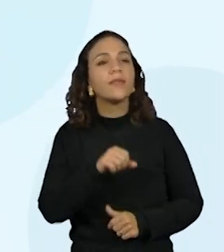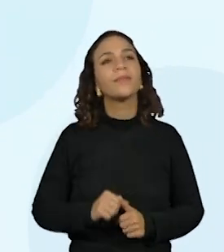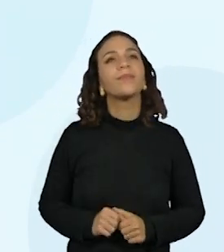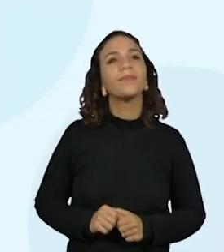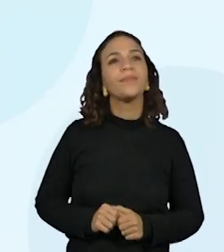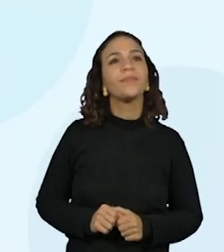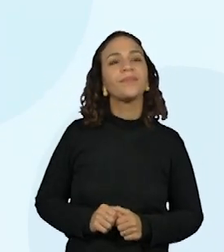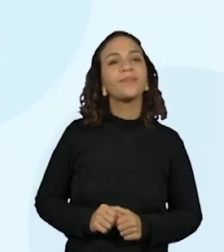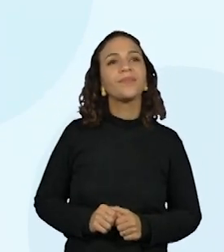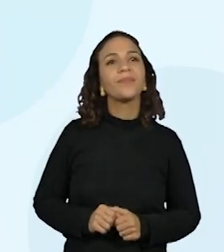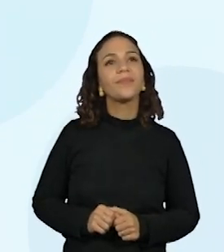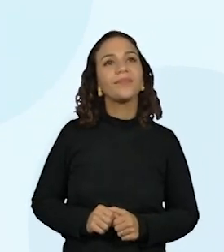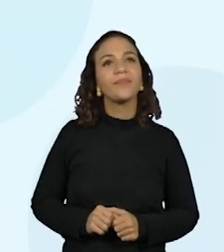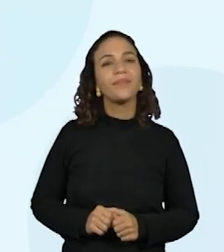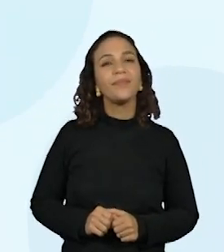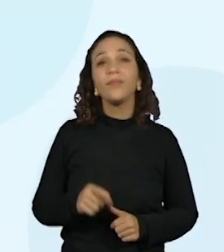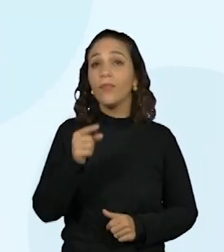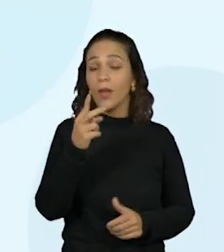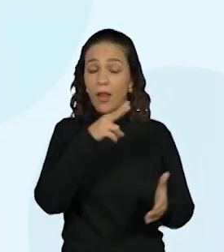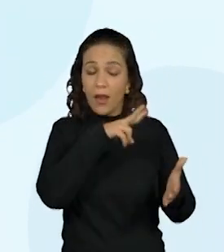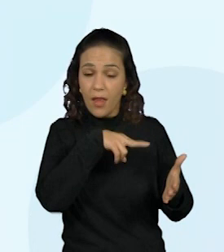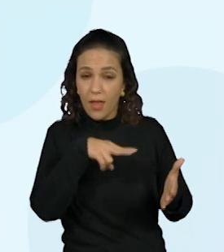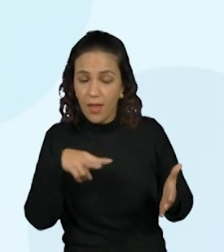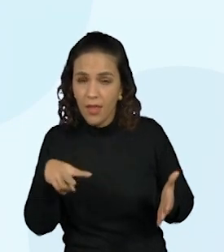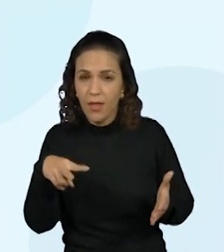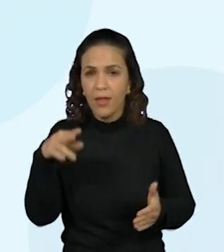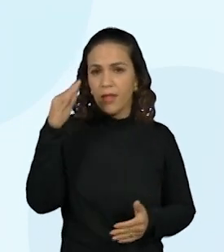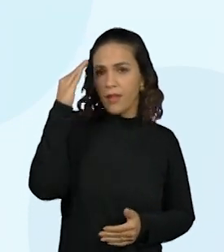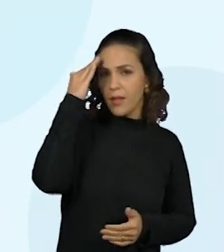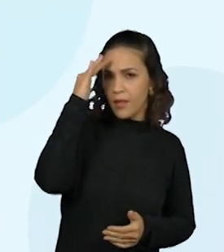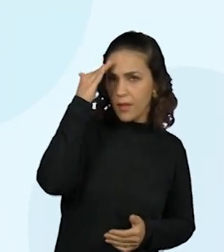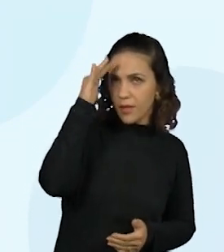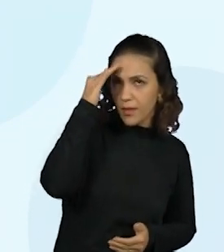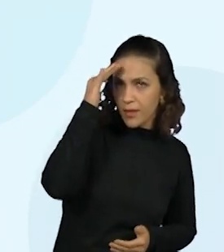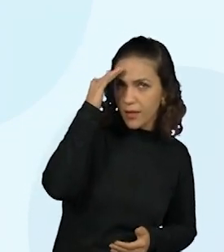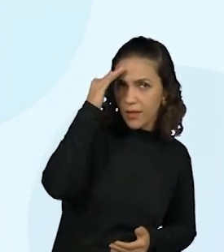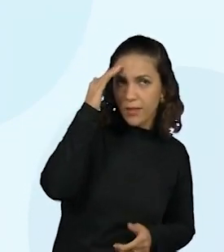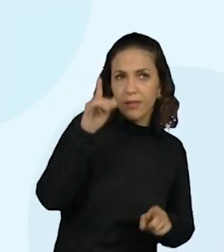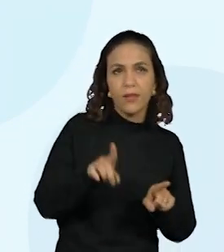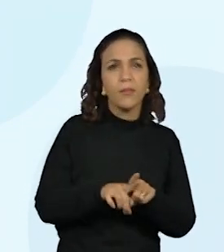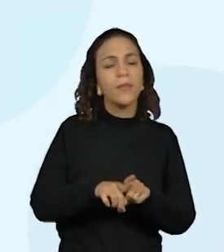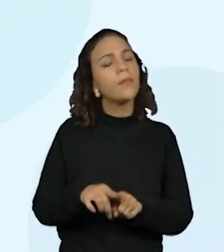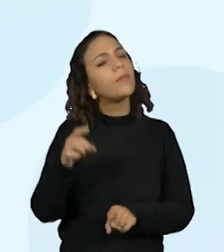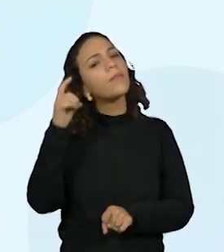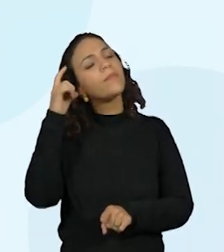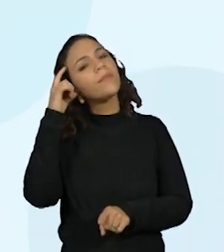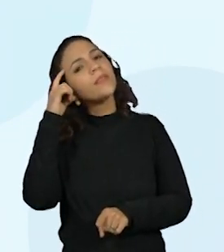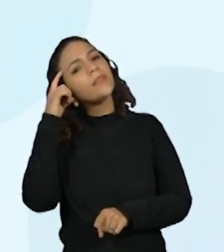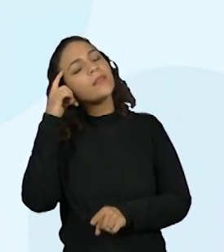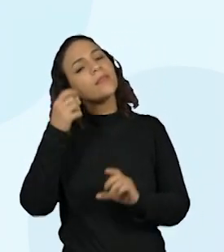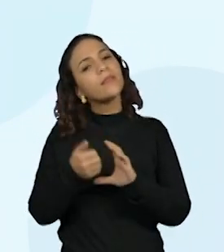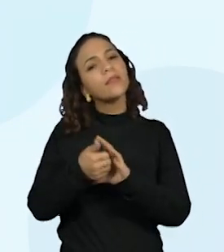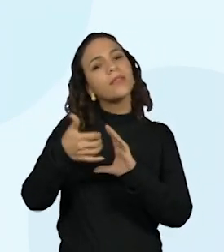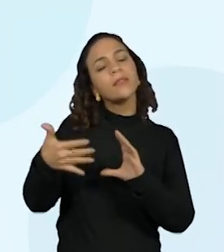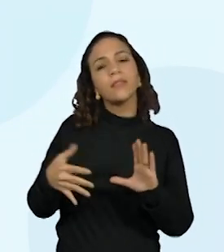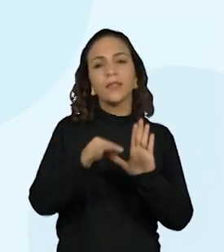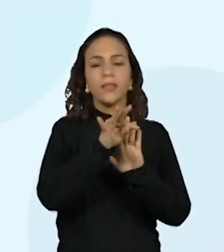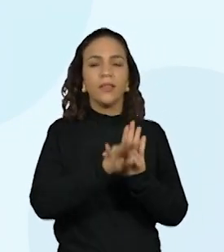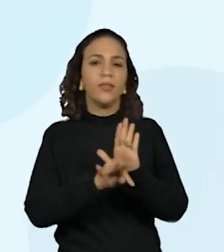vai ler, compreender e pensar nas características de dois